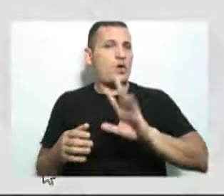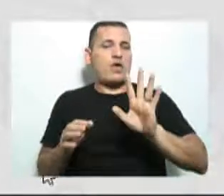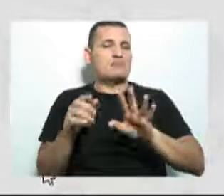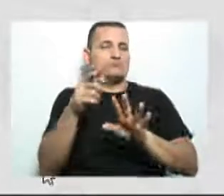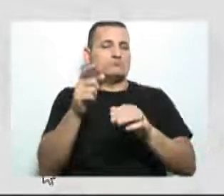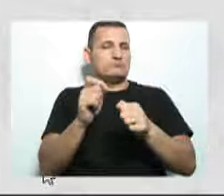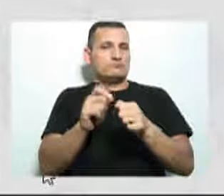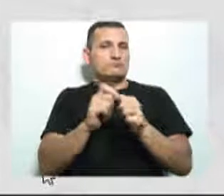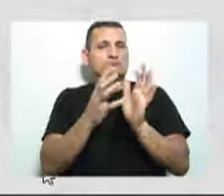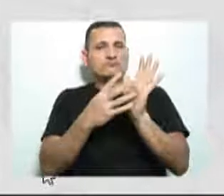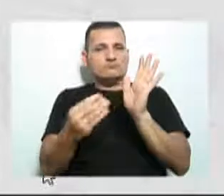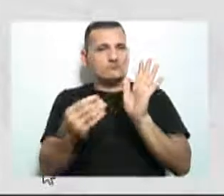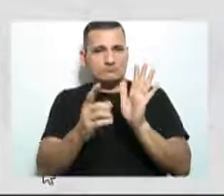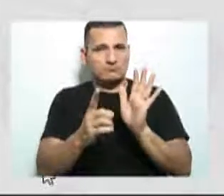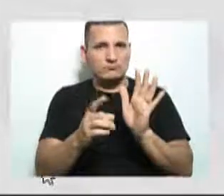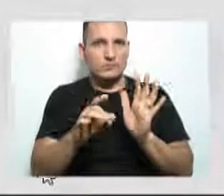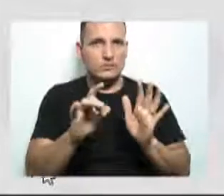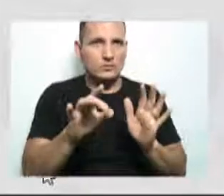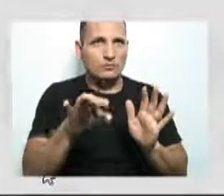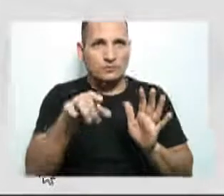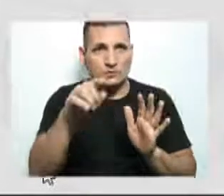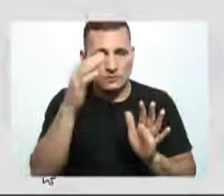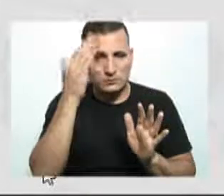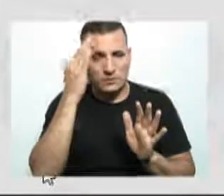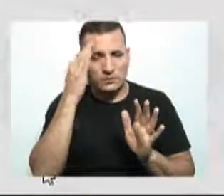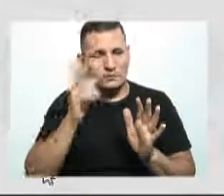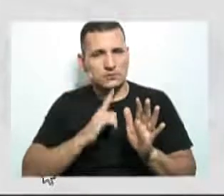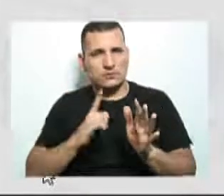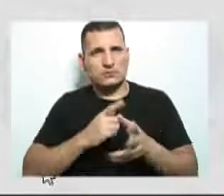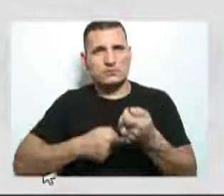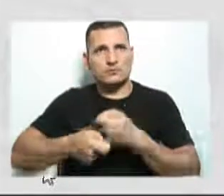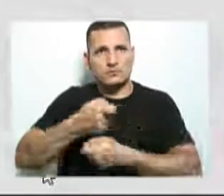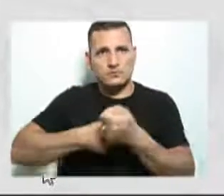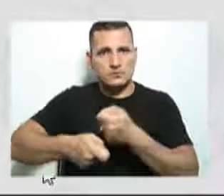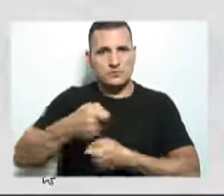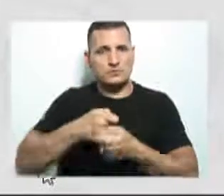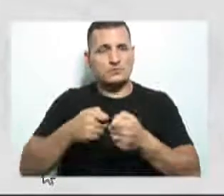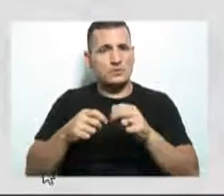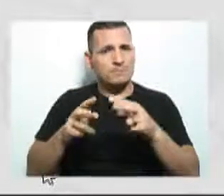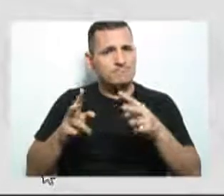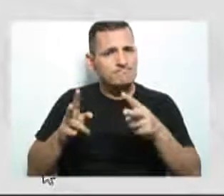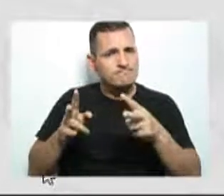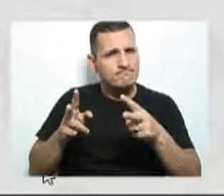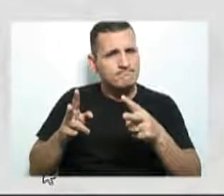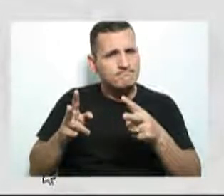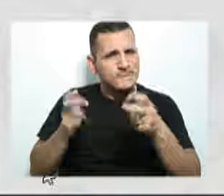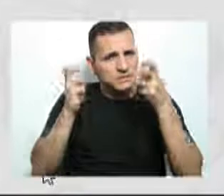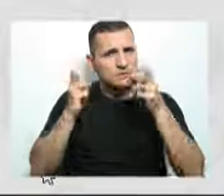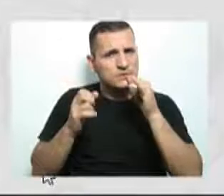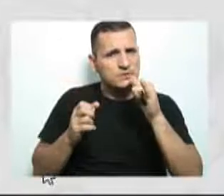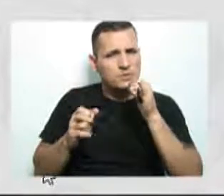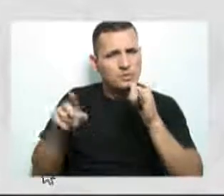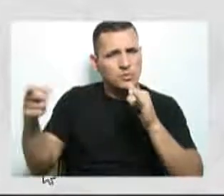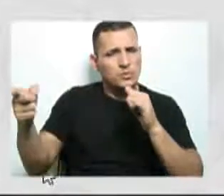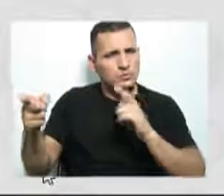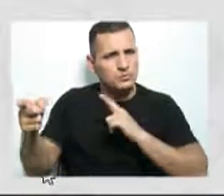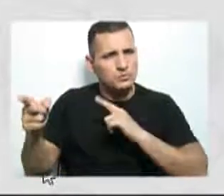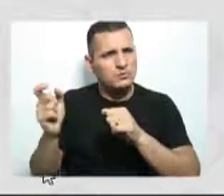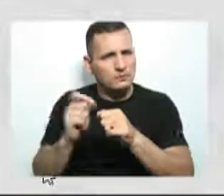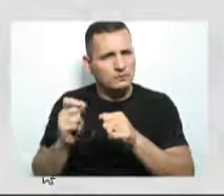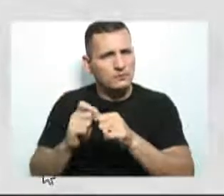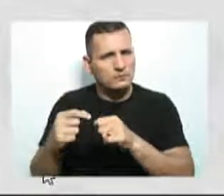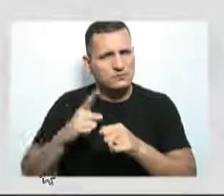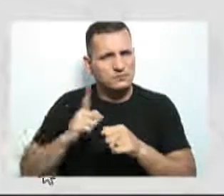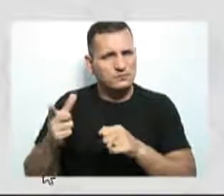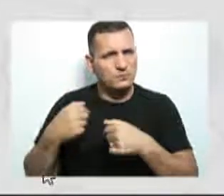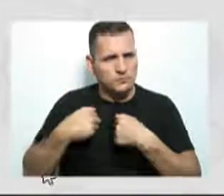por favor. É só para que entenda que existem esses tipos de negociação e, de repente, perceba se o outro está fazendo isso com você. O